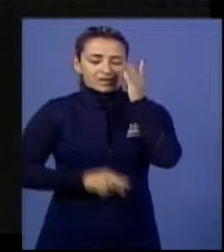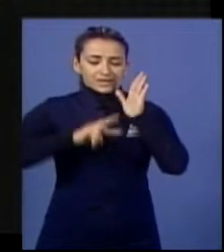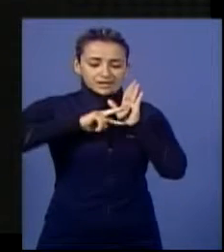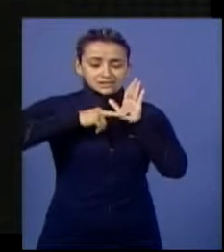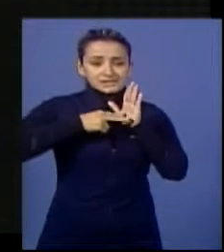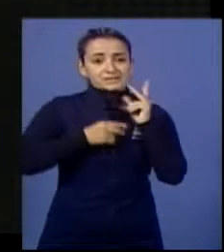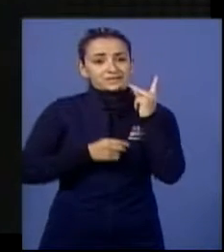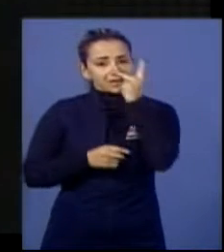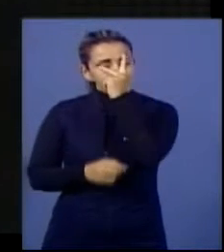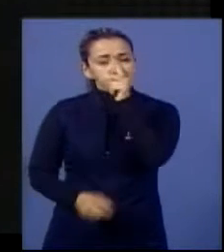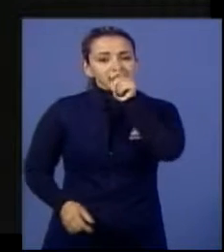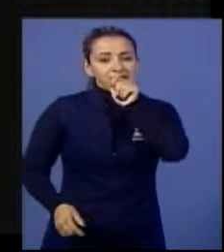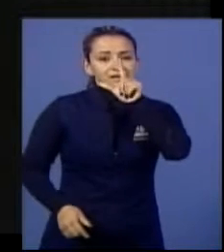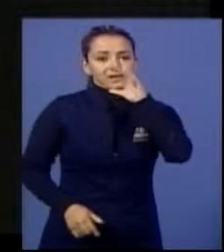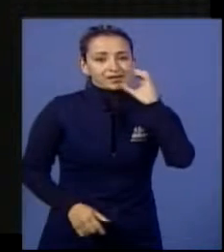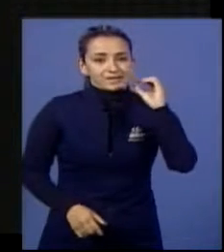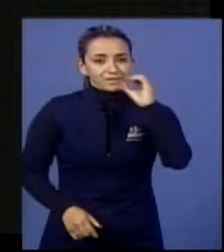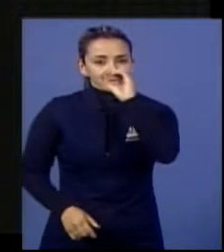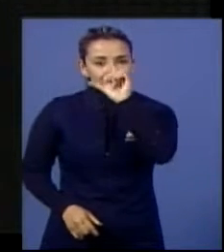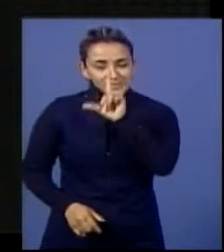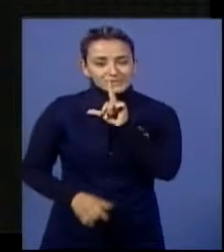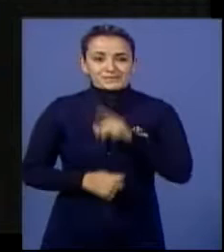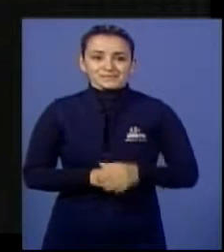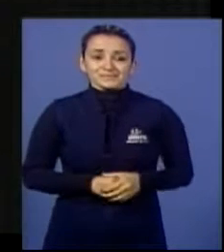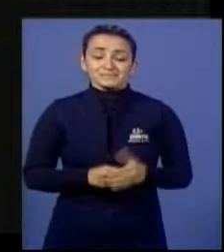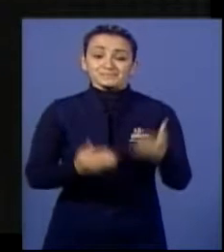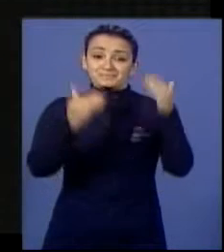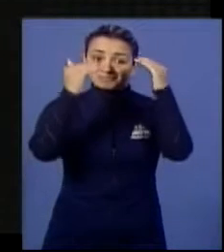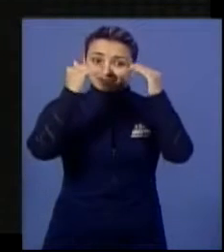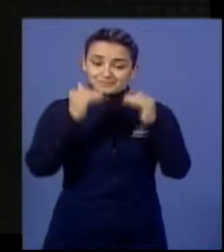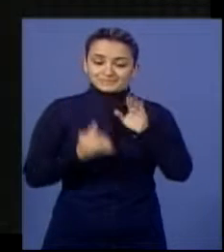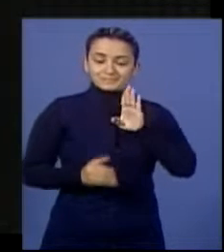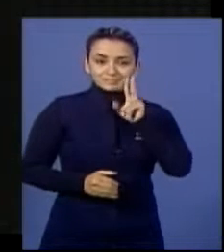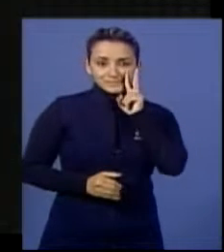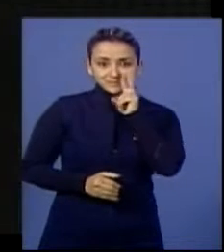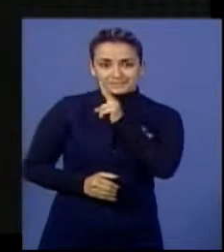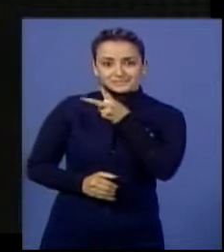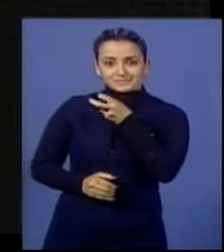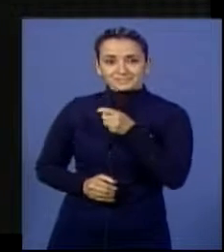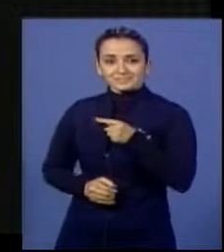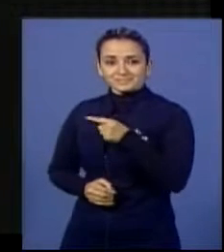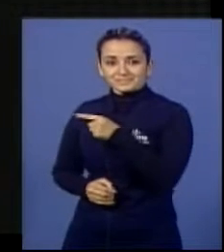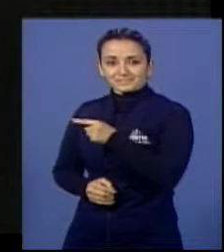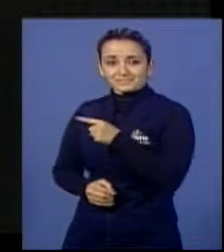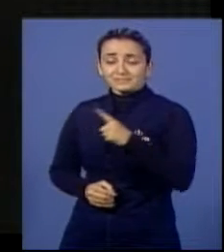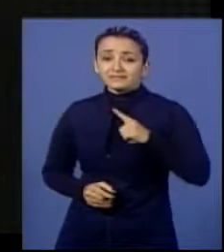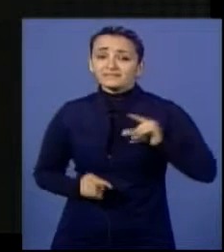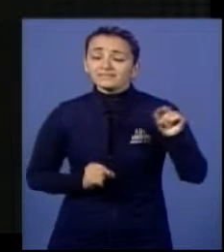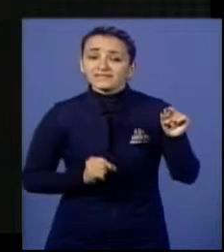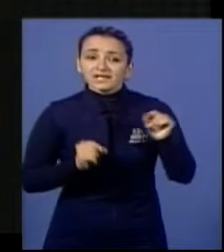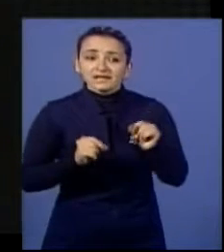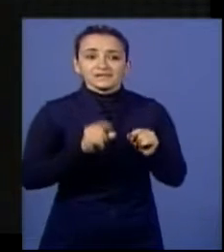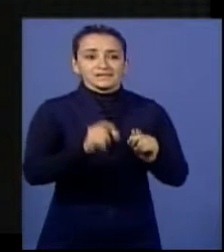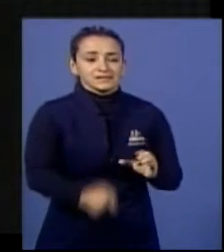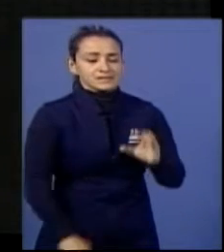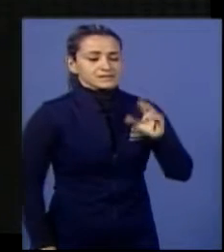que o composto é um álcool. Tá, vamos para o composto B. Observe o composto B. O composto B está escrito aqui,